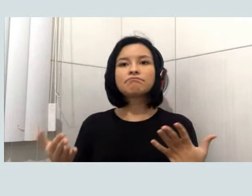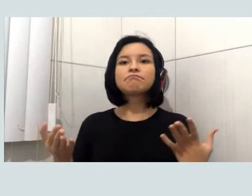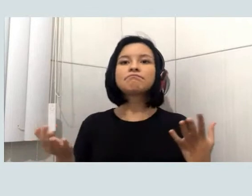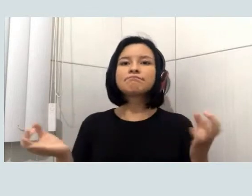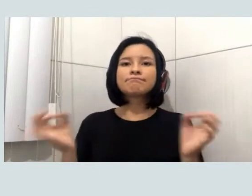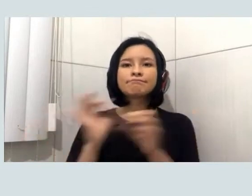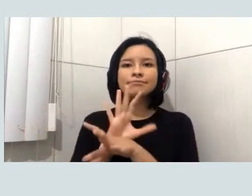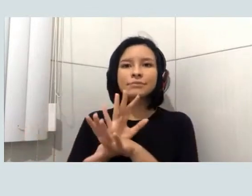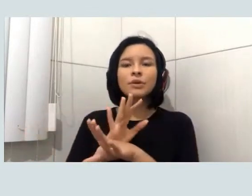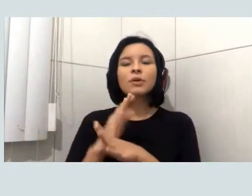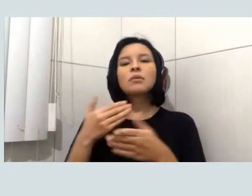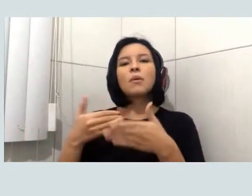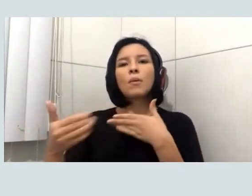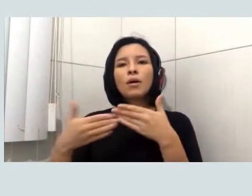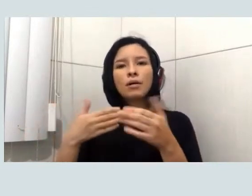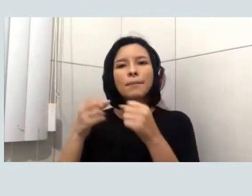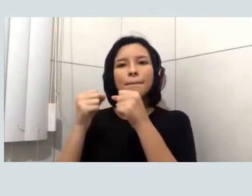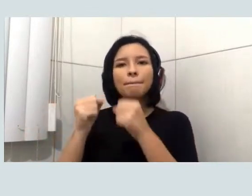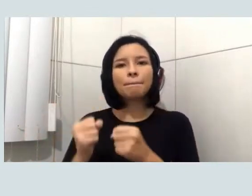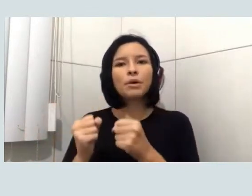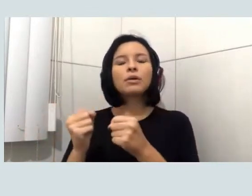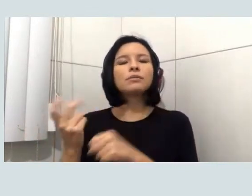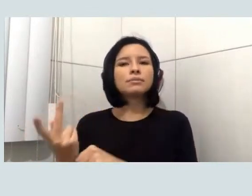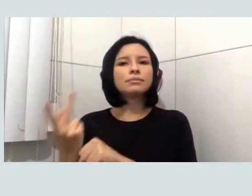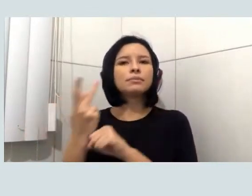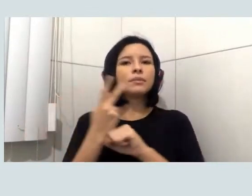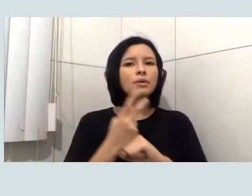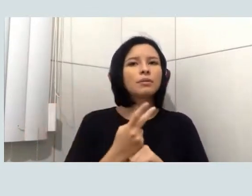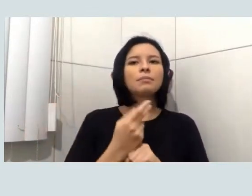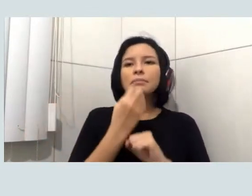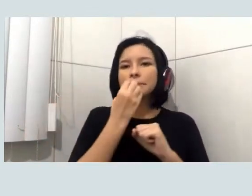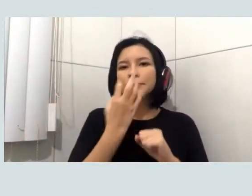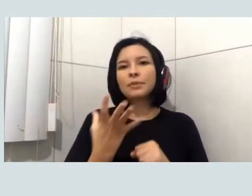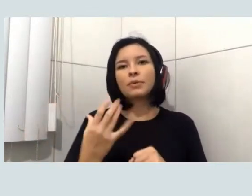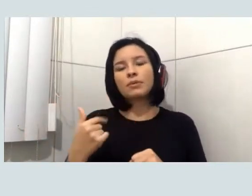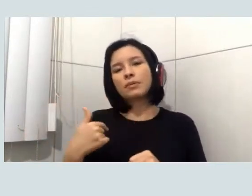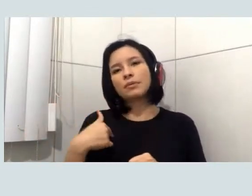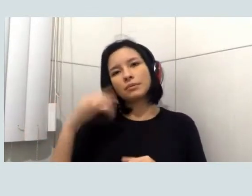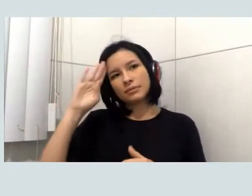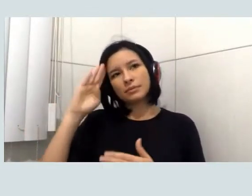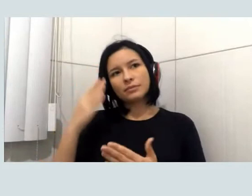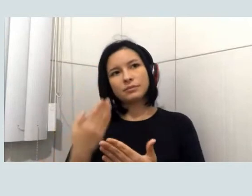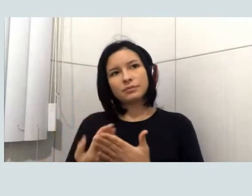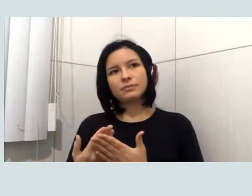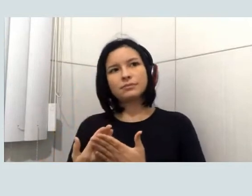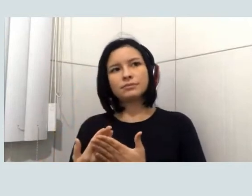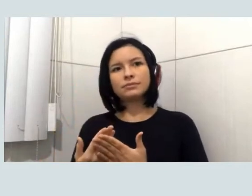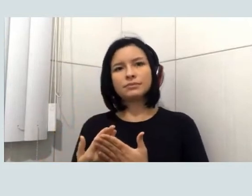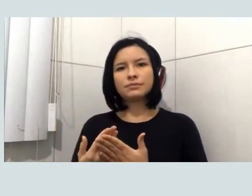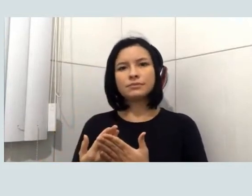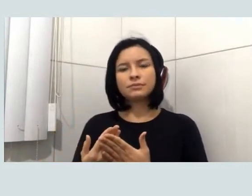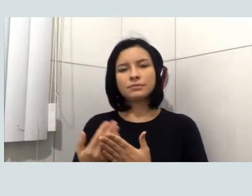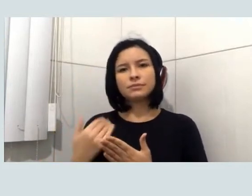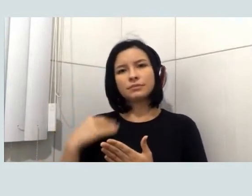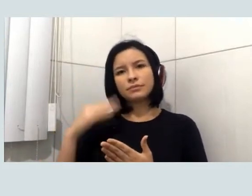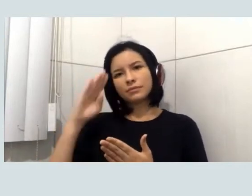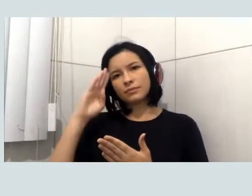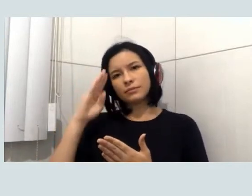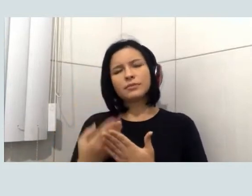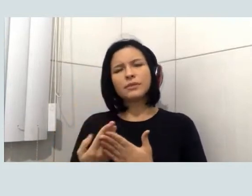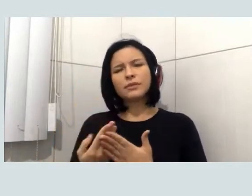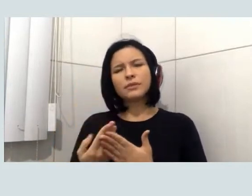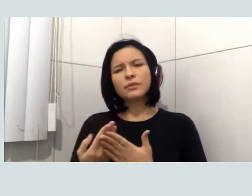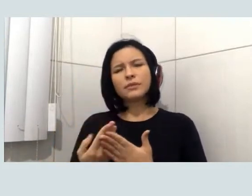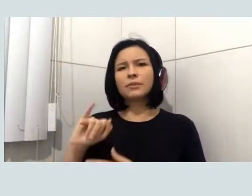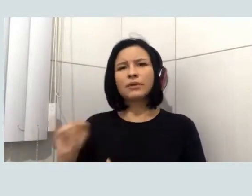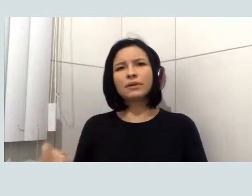Qualquer coisa, vocês já sabem. Foi muito bom. Acredito que foi muito bom, foi muito proveitoso. E